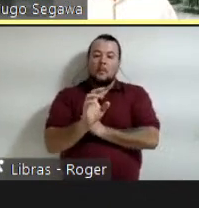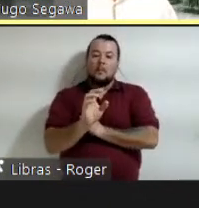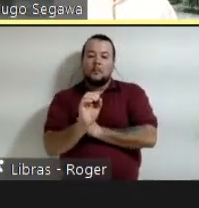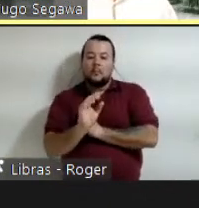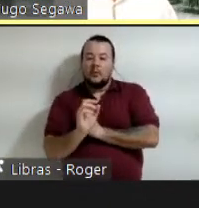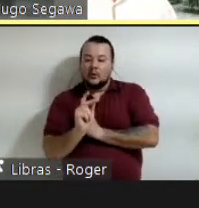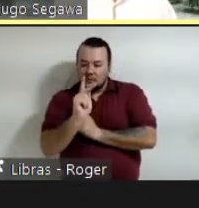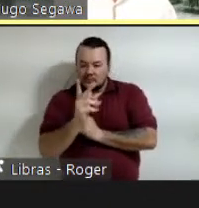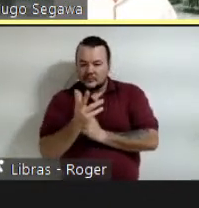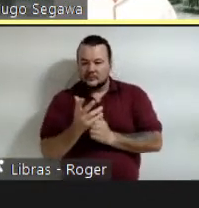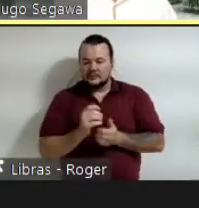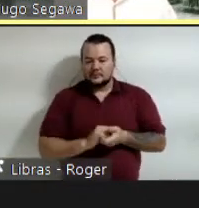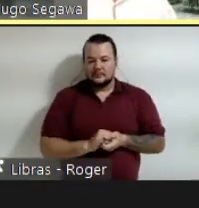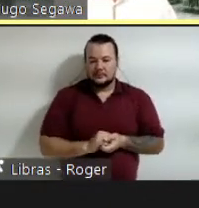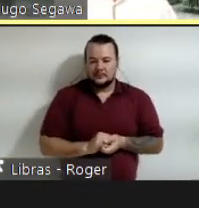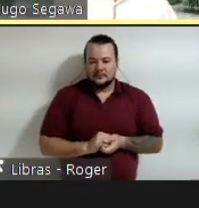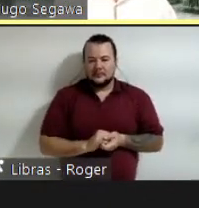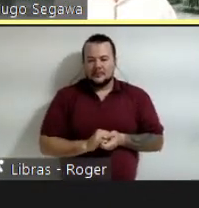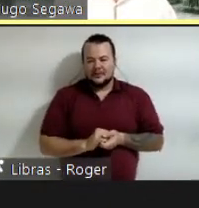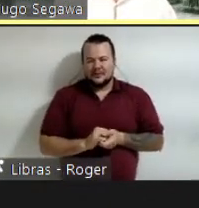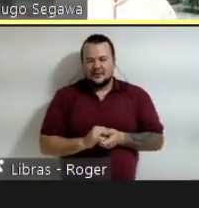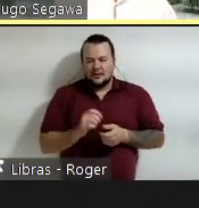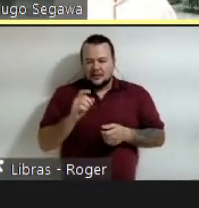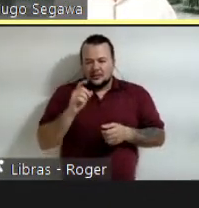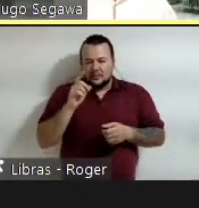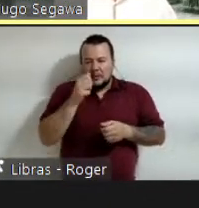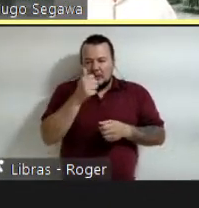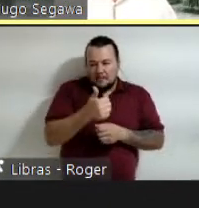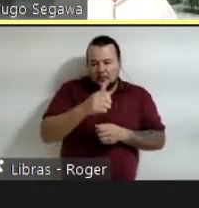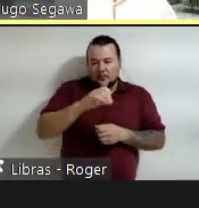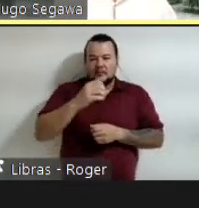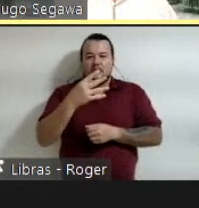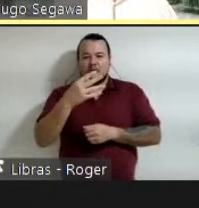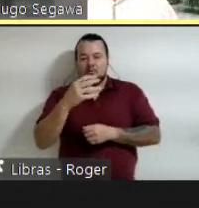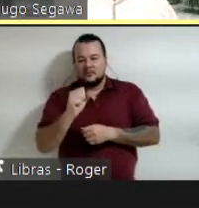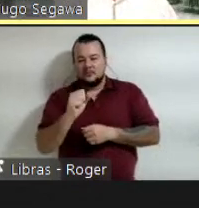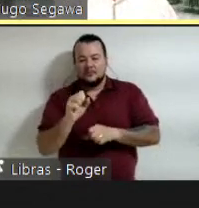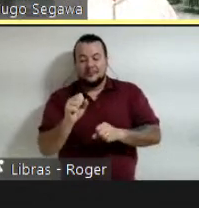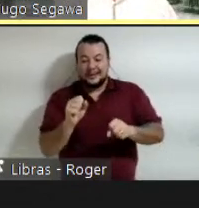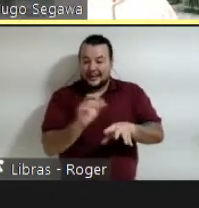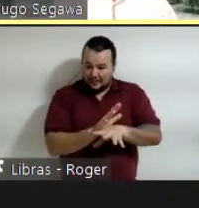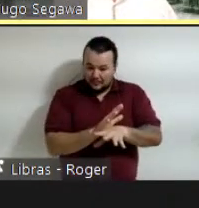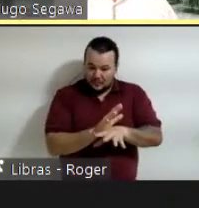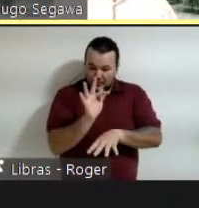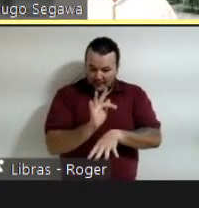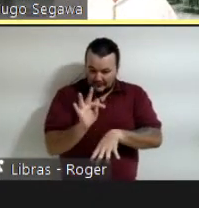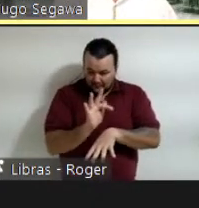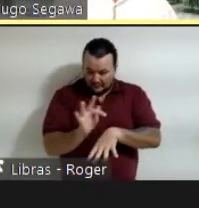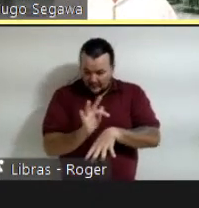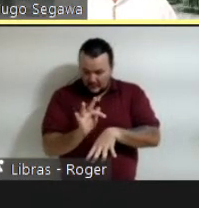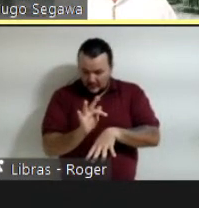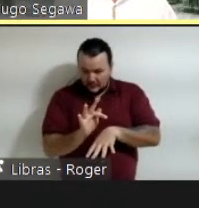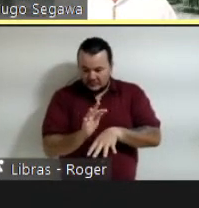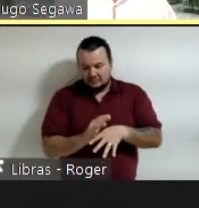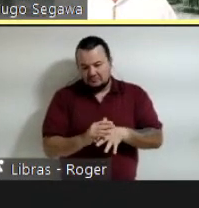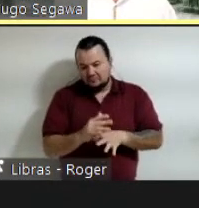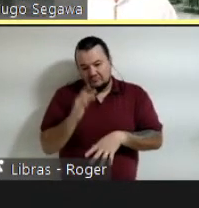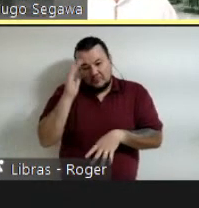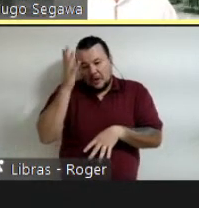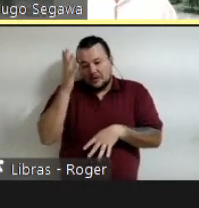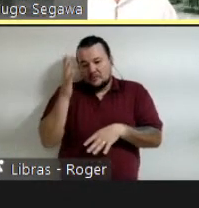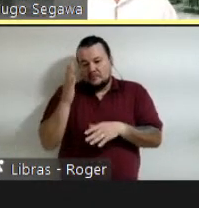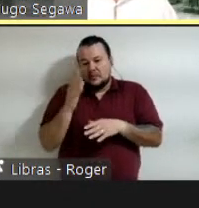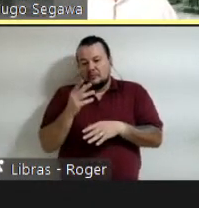Mas quando ele completou o curso, em 48, em Harvard, ele resolveu dar um pulo no Brasil,